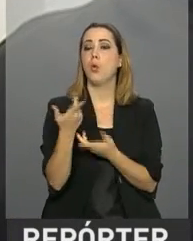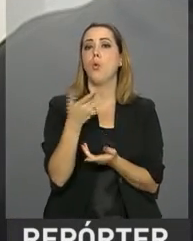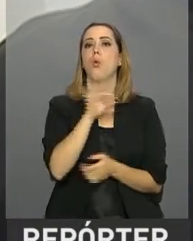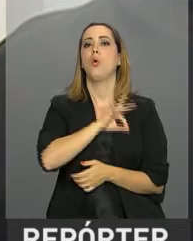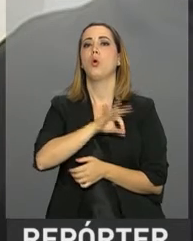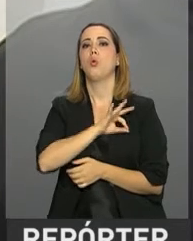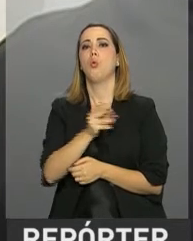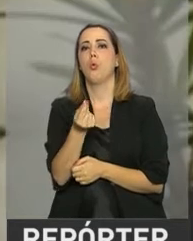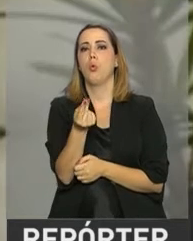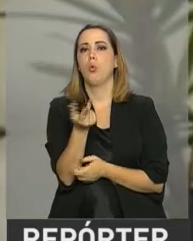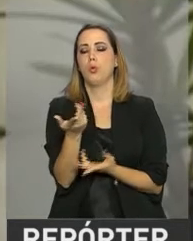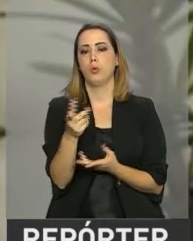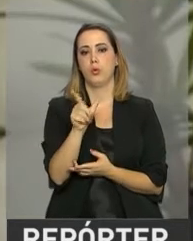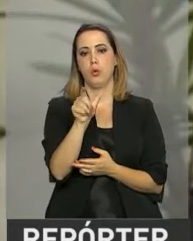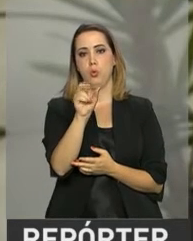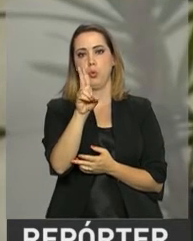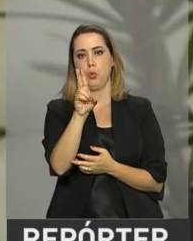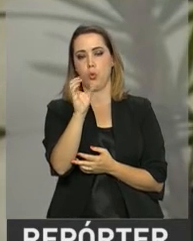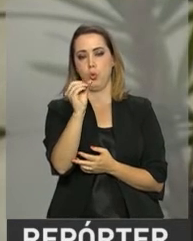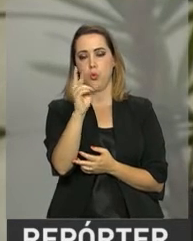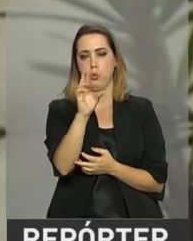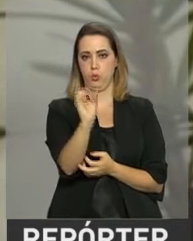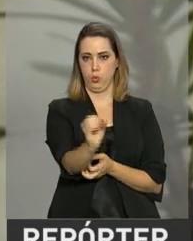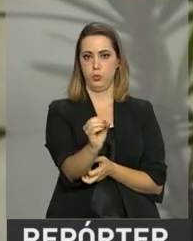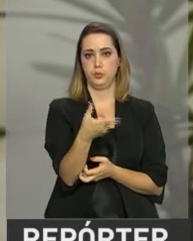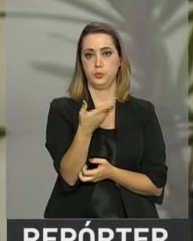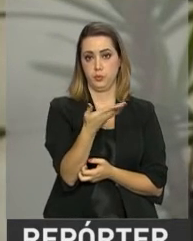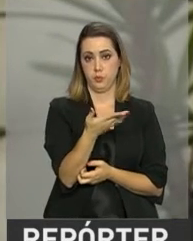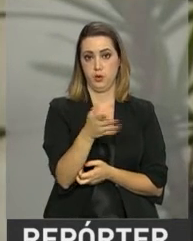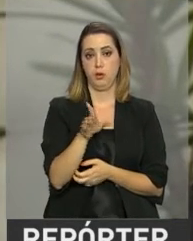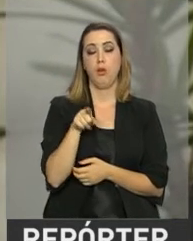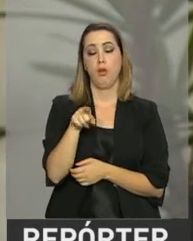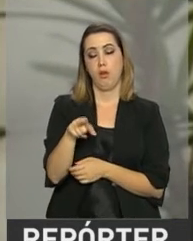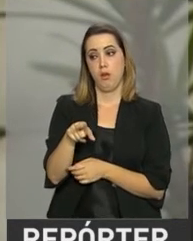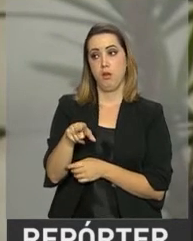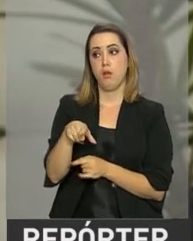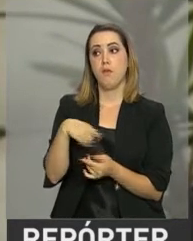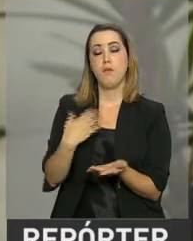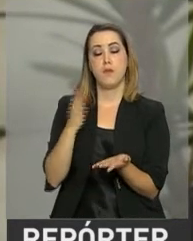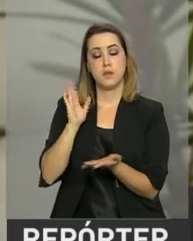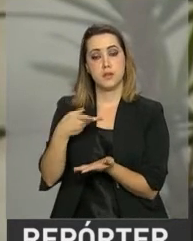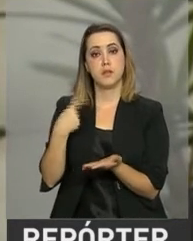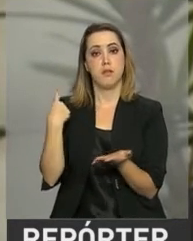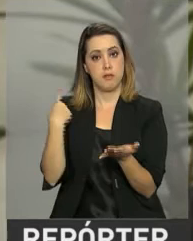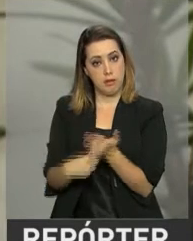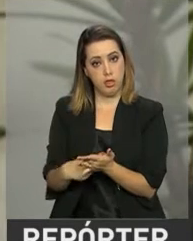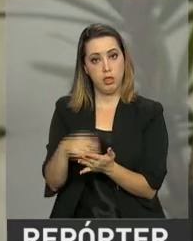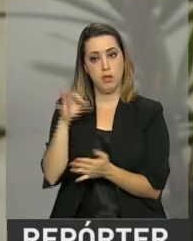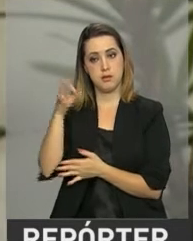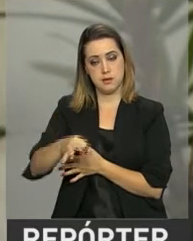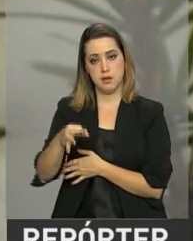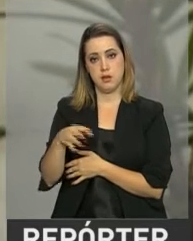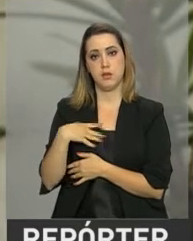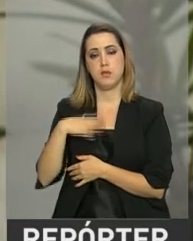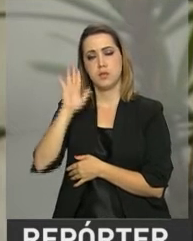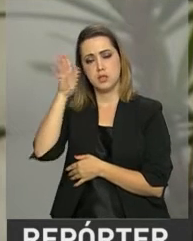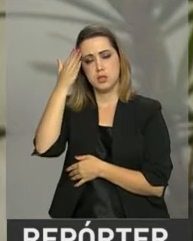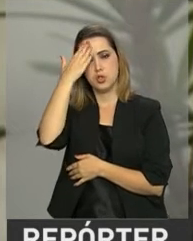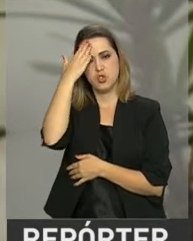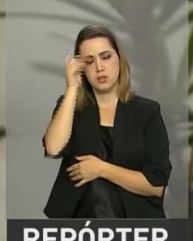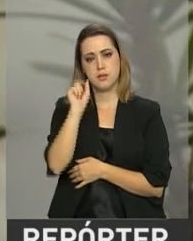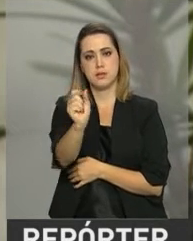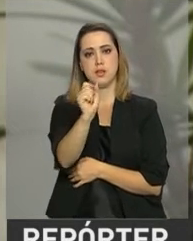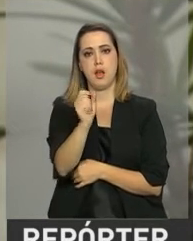vou ter aplicando dinheiro para as rentabilidades pré-fixadas você já sabe o que você vai ganhar você no momento da contratação do